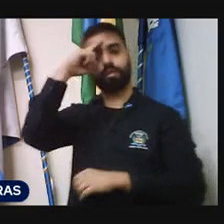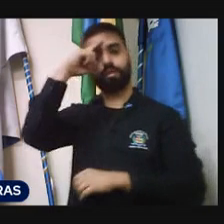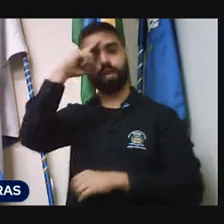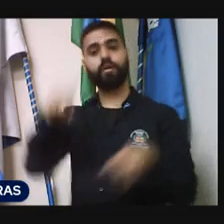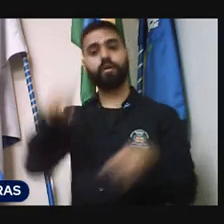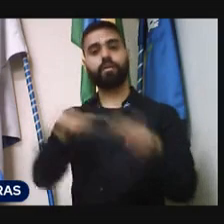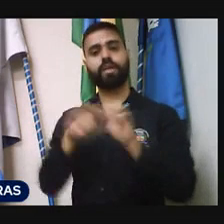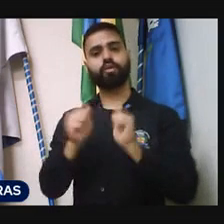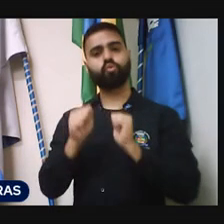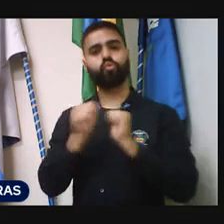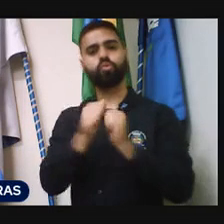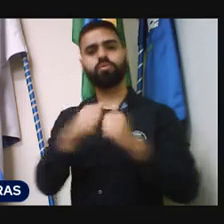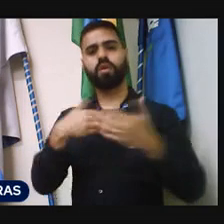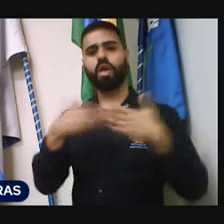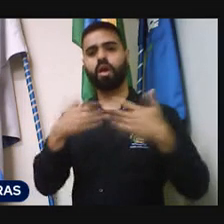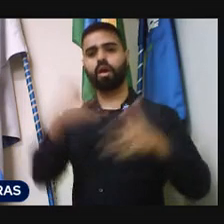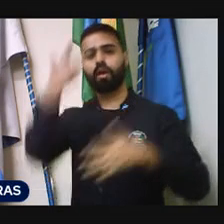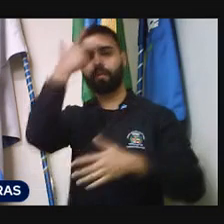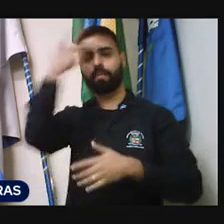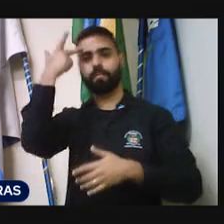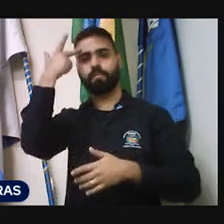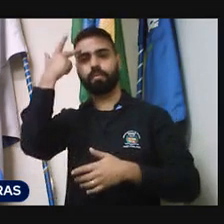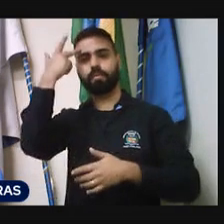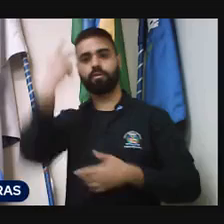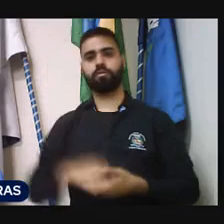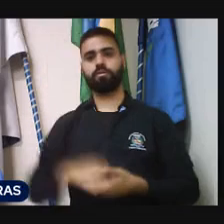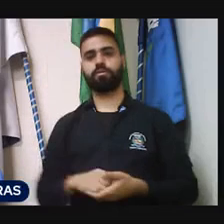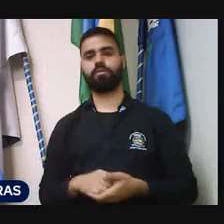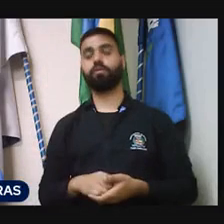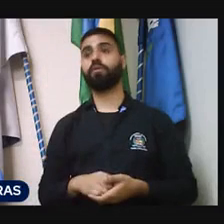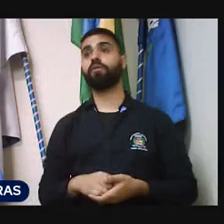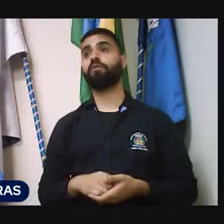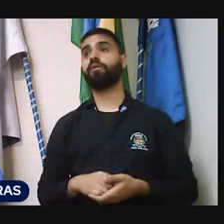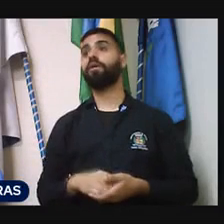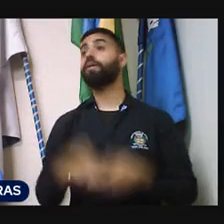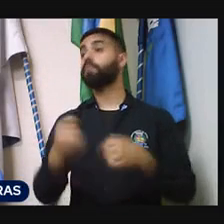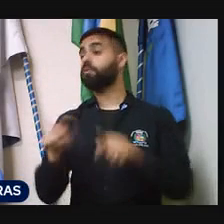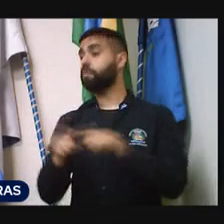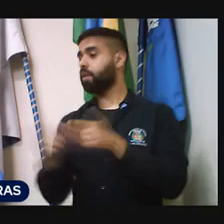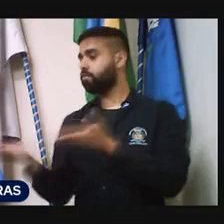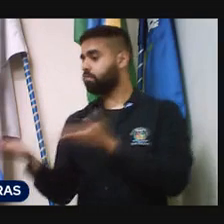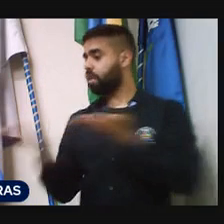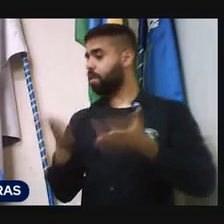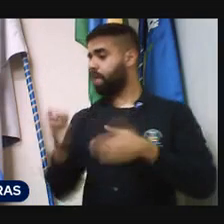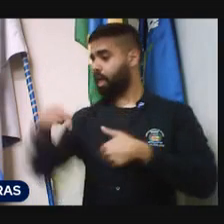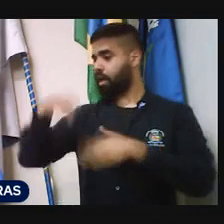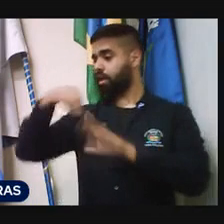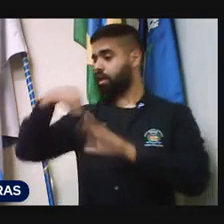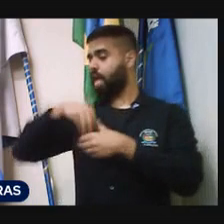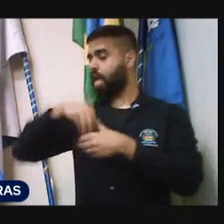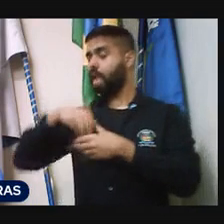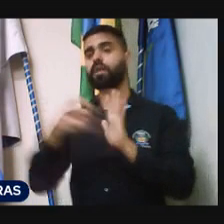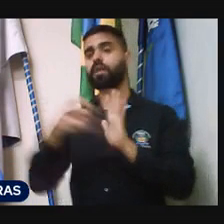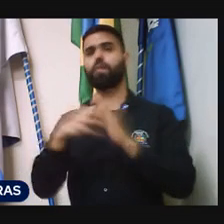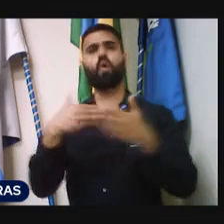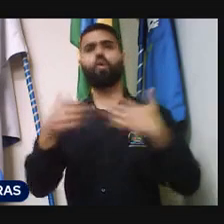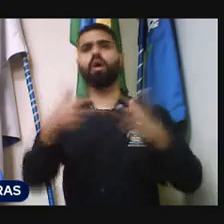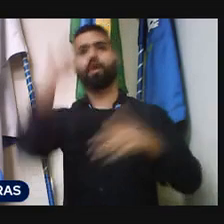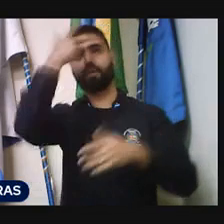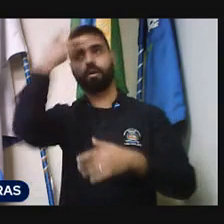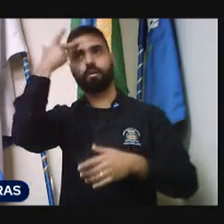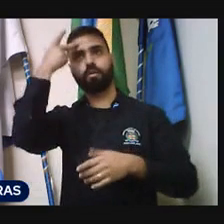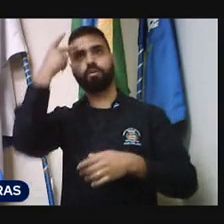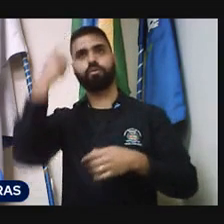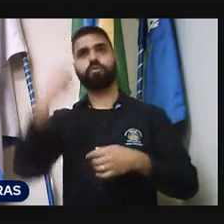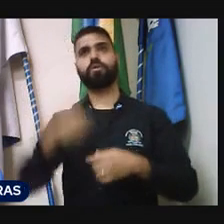e junto de quem precisar qualquer cidadão de Valença tem que ser bem recebido dentro da cama e o que é cidade de Valença e